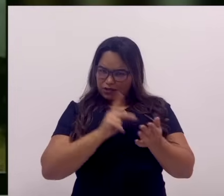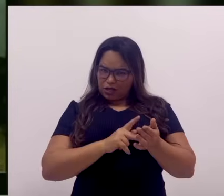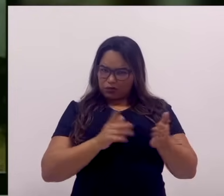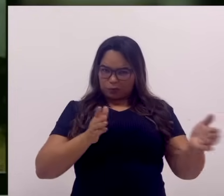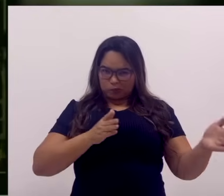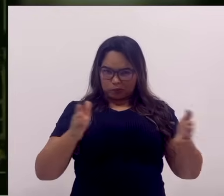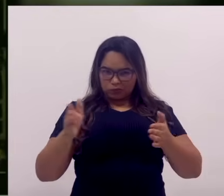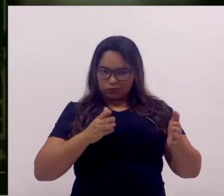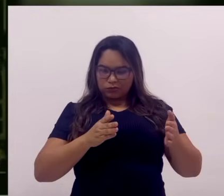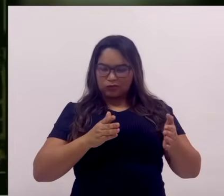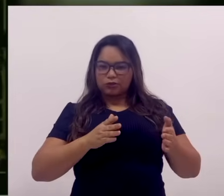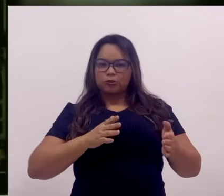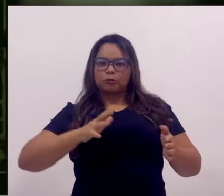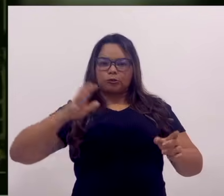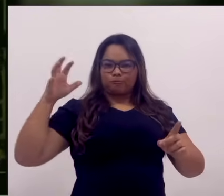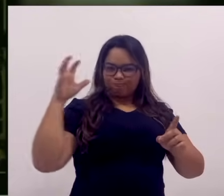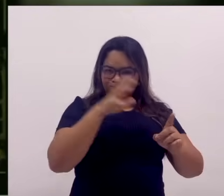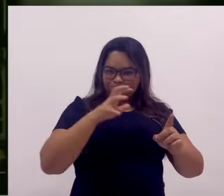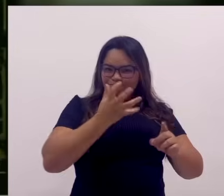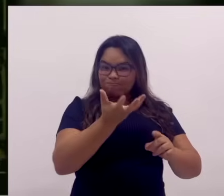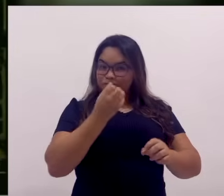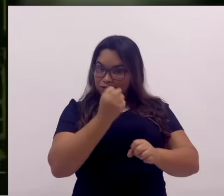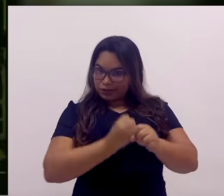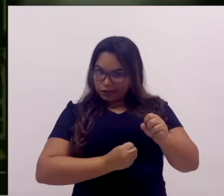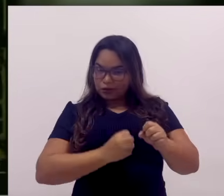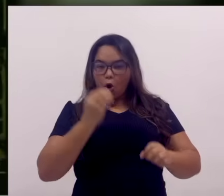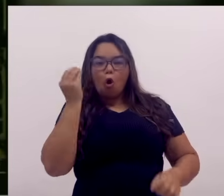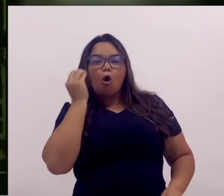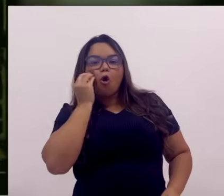colunas romanas, como vimos na conferência anterior.